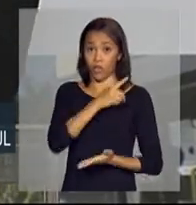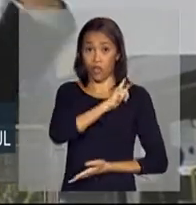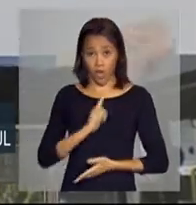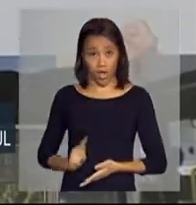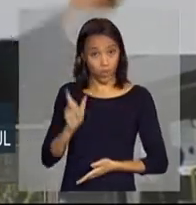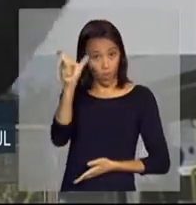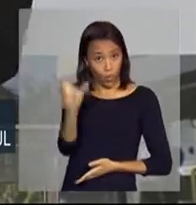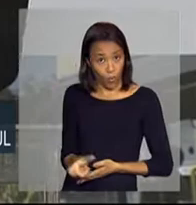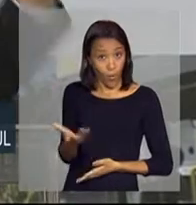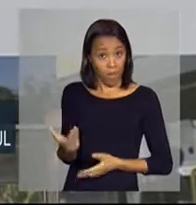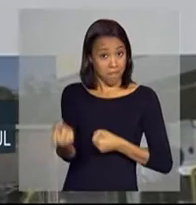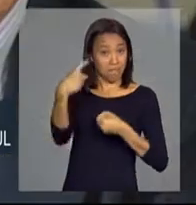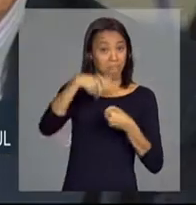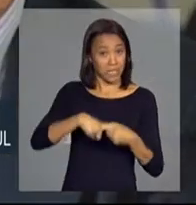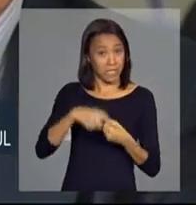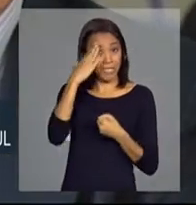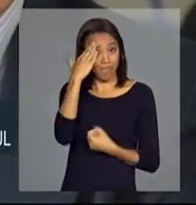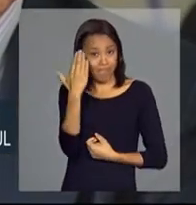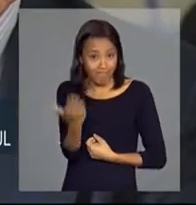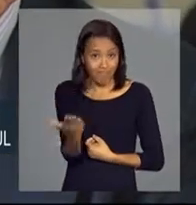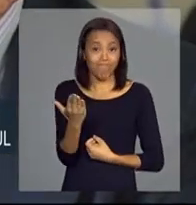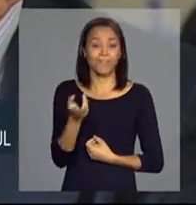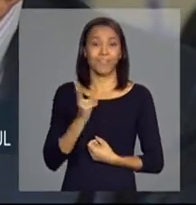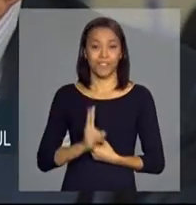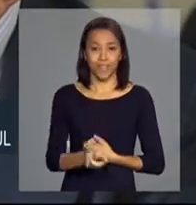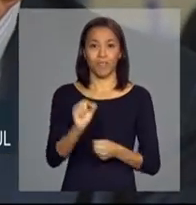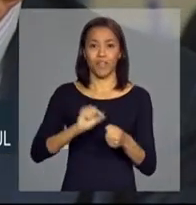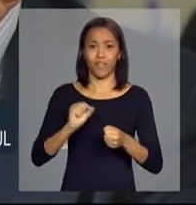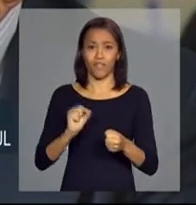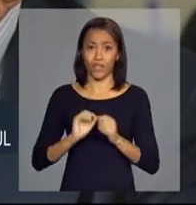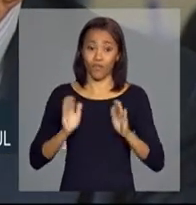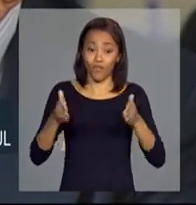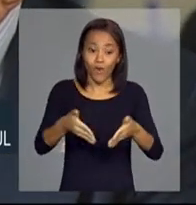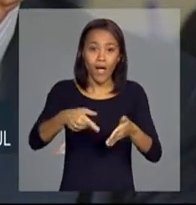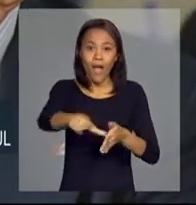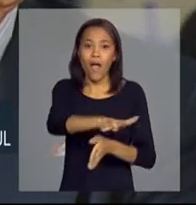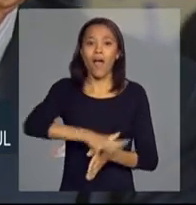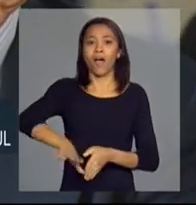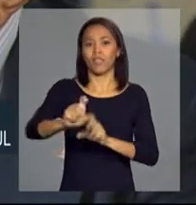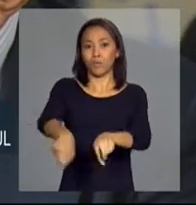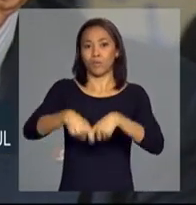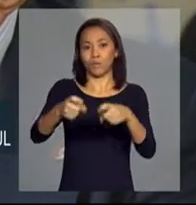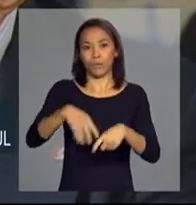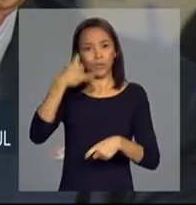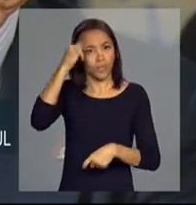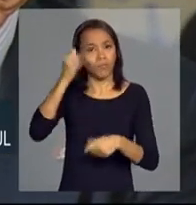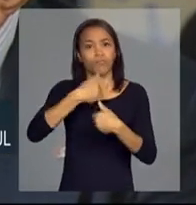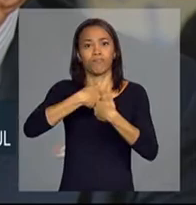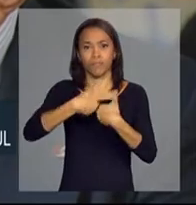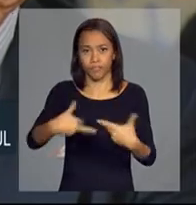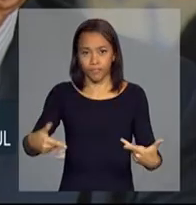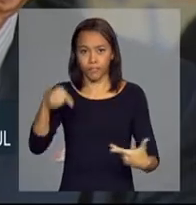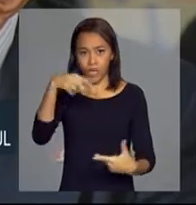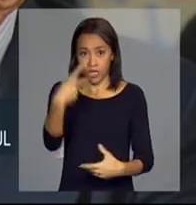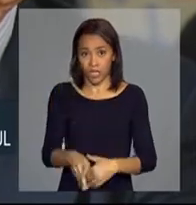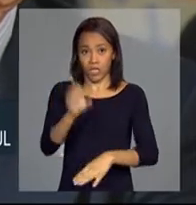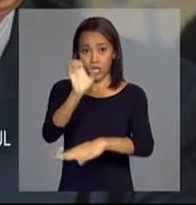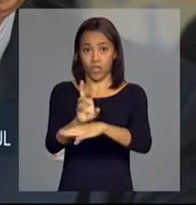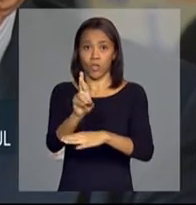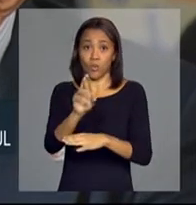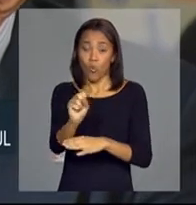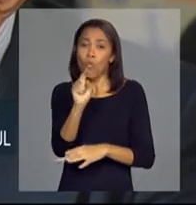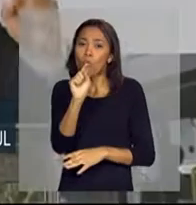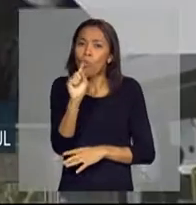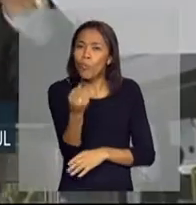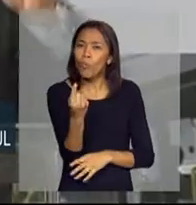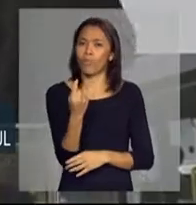as parcerias que a gente tem feito em prol da agricultura e da pecuária do Rio Grande do Sul. Eu quero citar pelo menos um caso